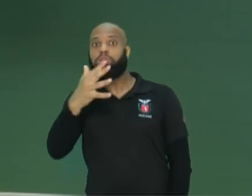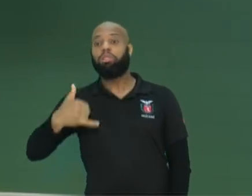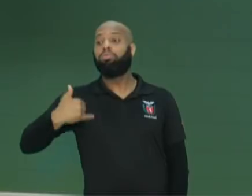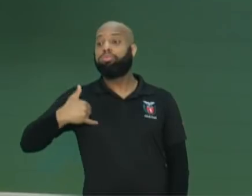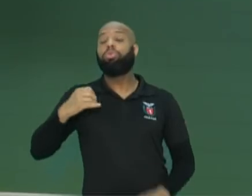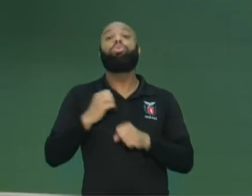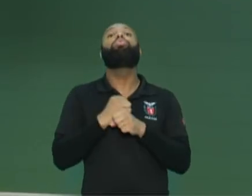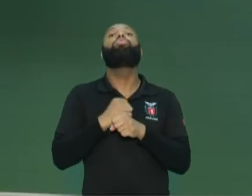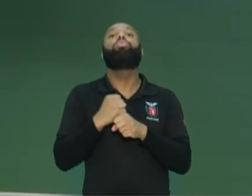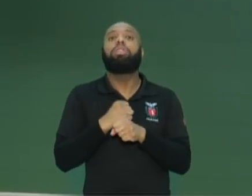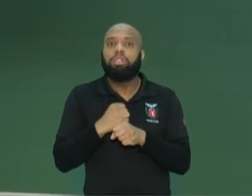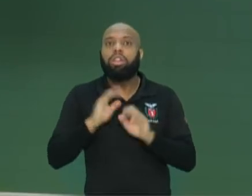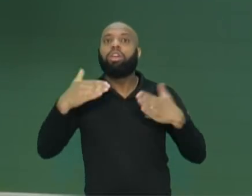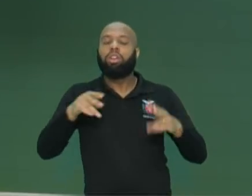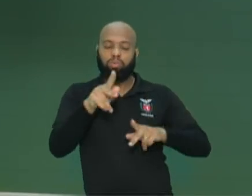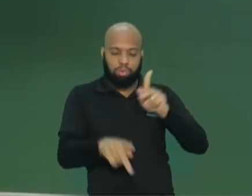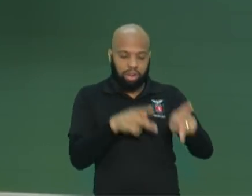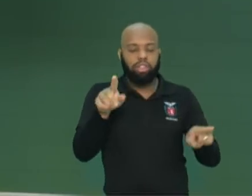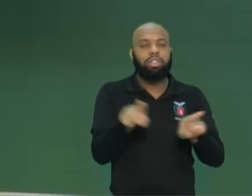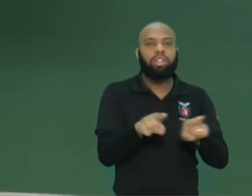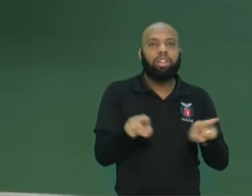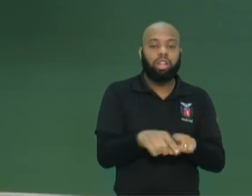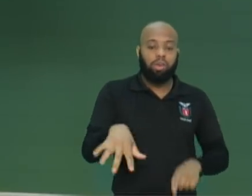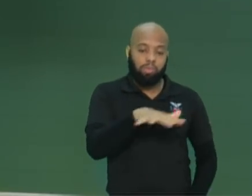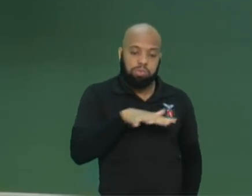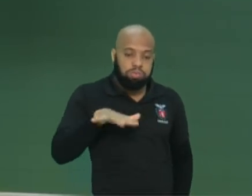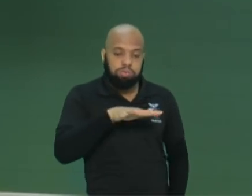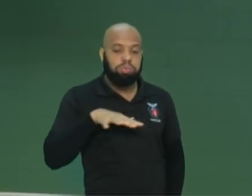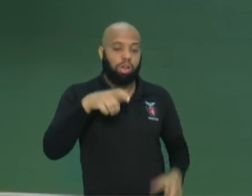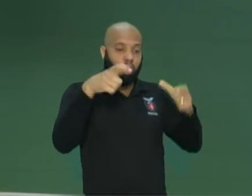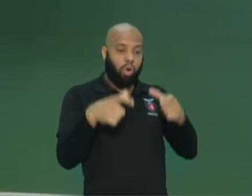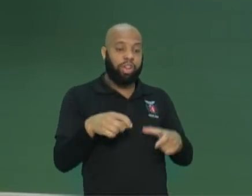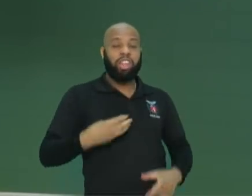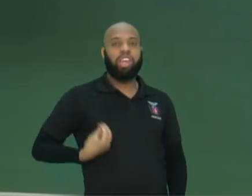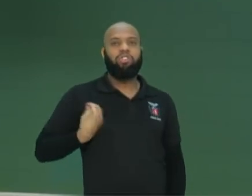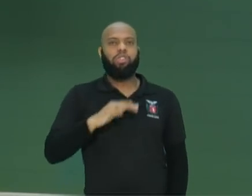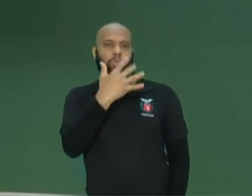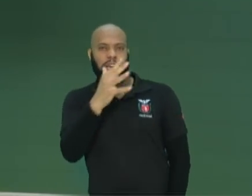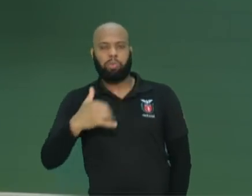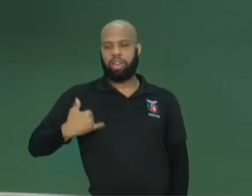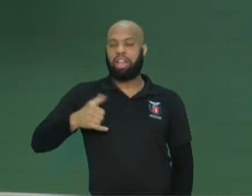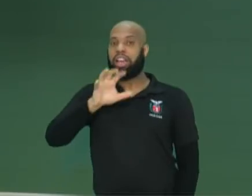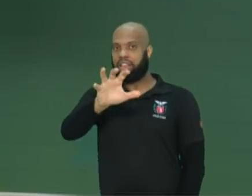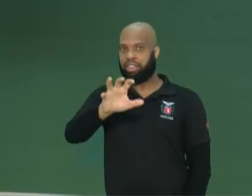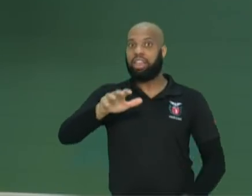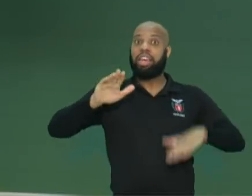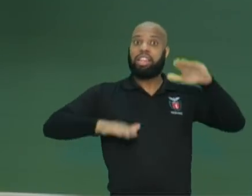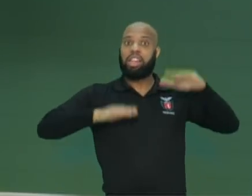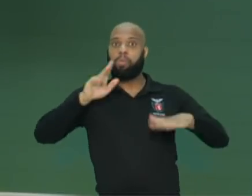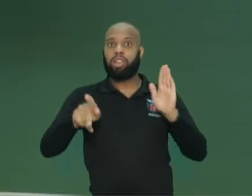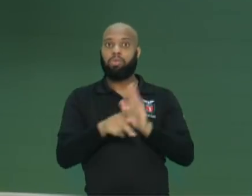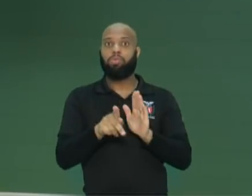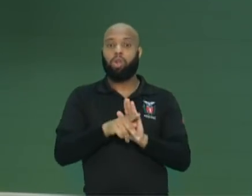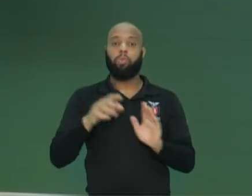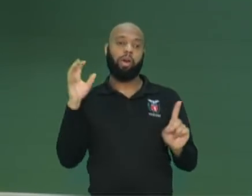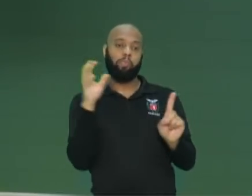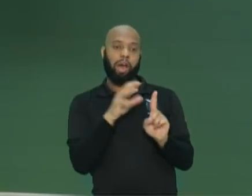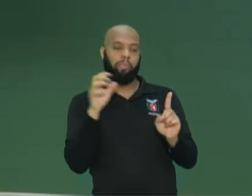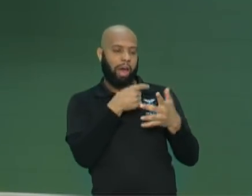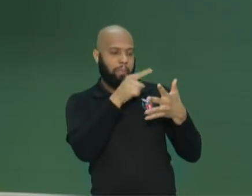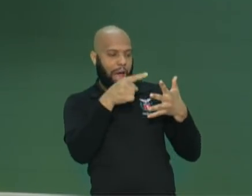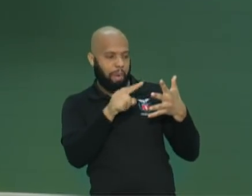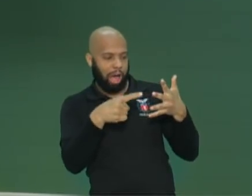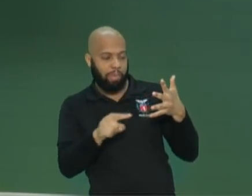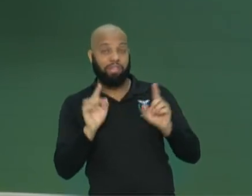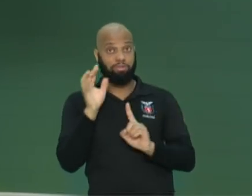tantos anos. Então, a população daquele lugar vive em média tanto tempo, dependendo dessas condições.